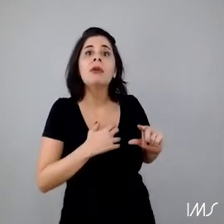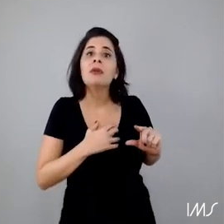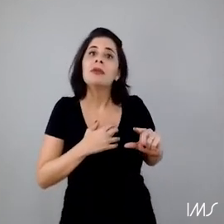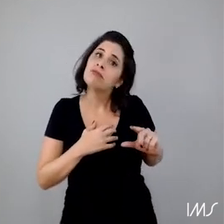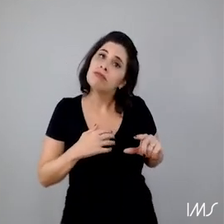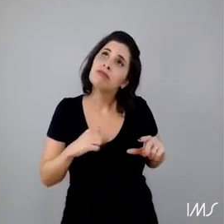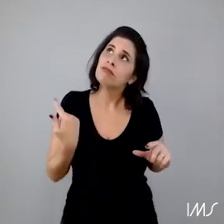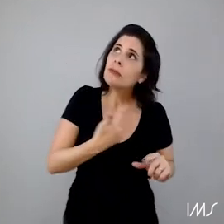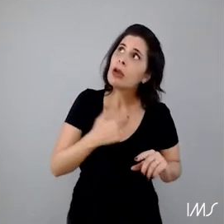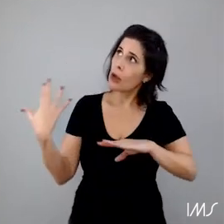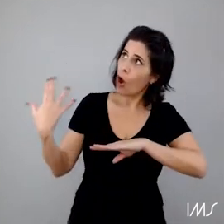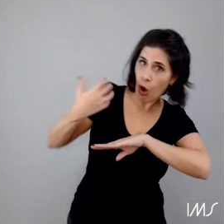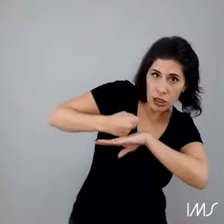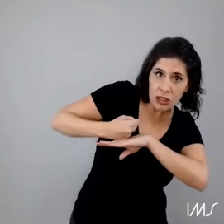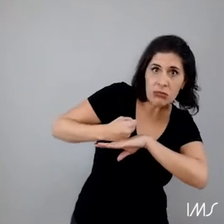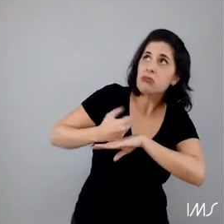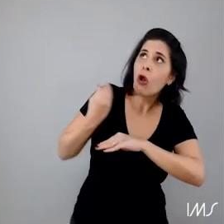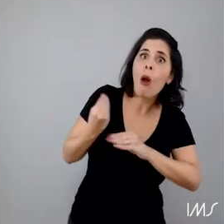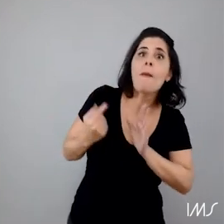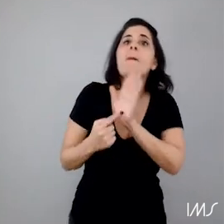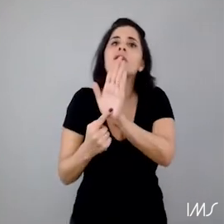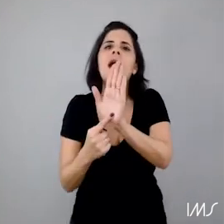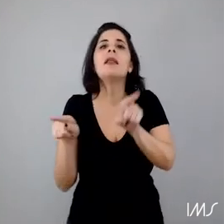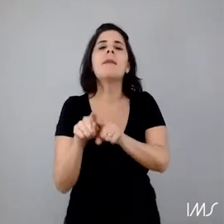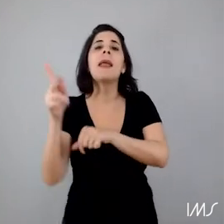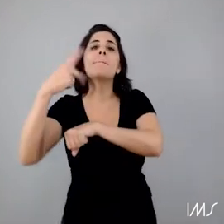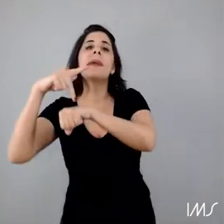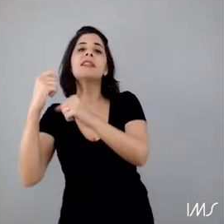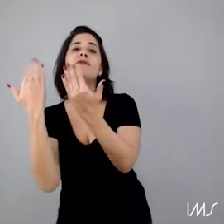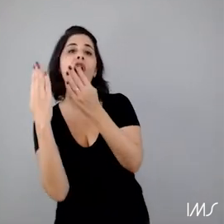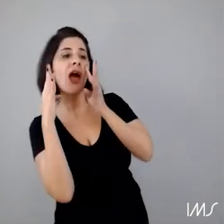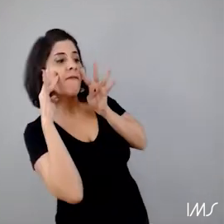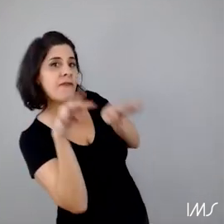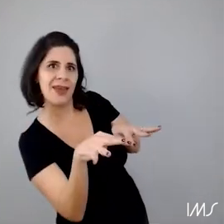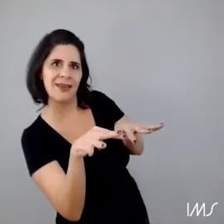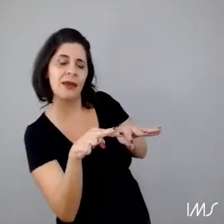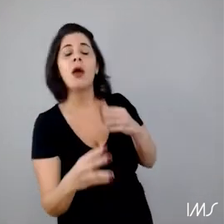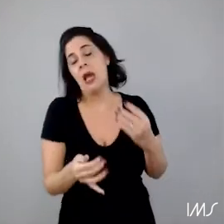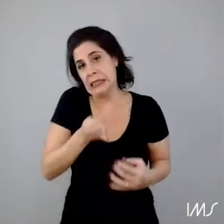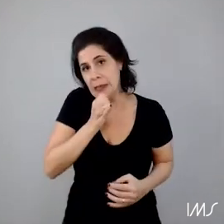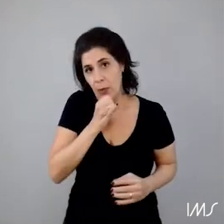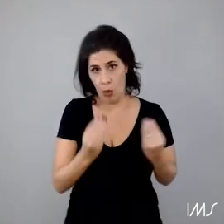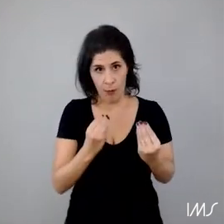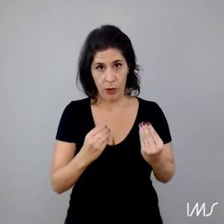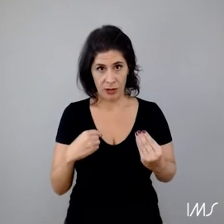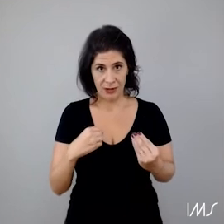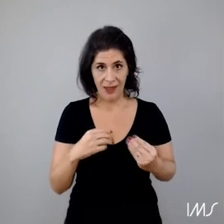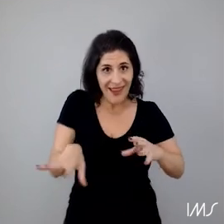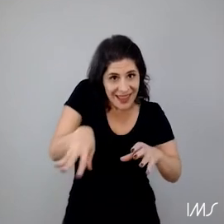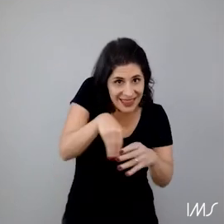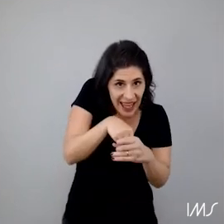nos víamos nós mesmos, né? E como viam de fora o centro, nos viam de fora os centros do poder.